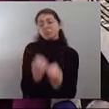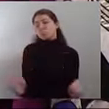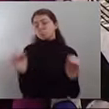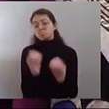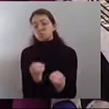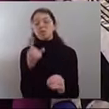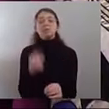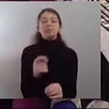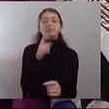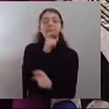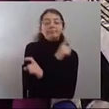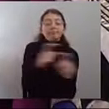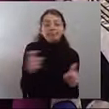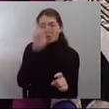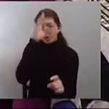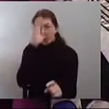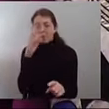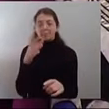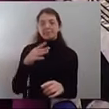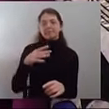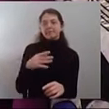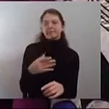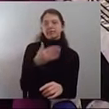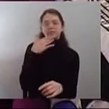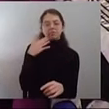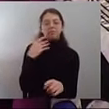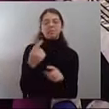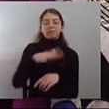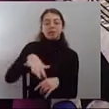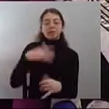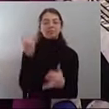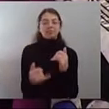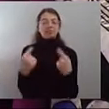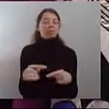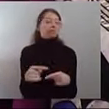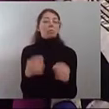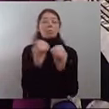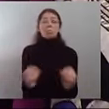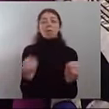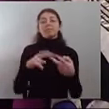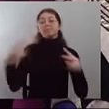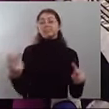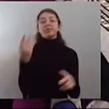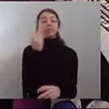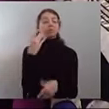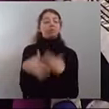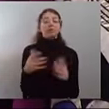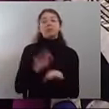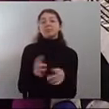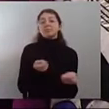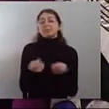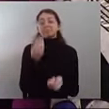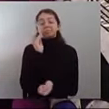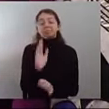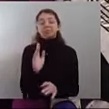aviso prévio das populações localizadas em zonas ameaçadas. E este município está assim, porque é assim que tem sido gerido. É urgente